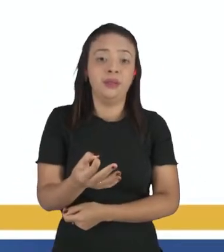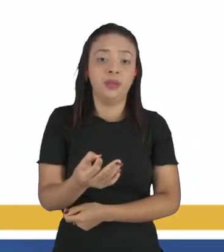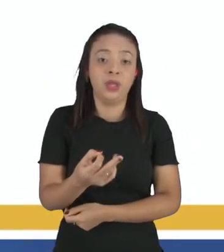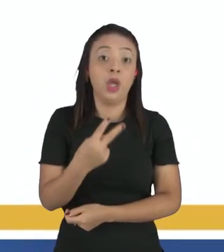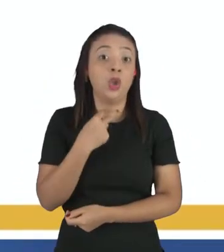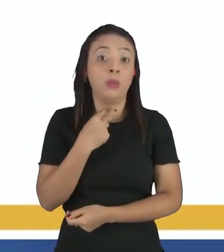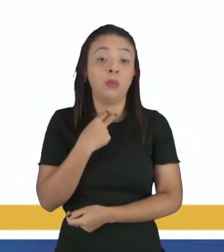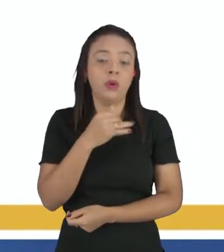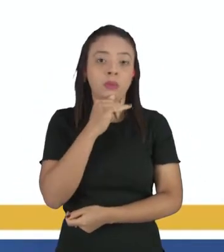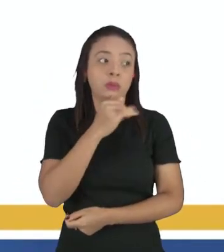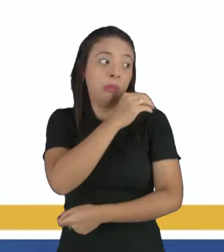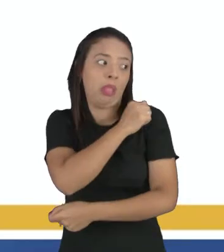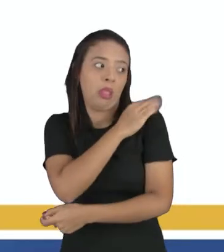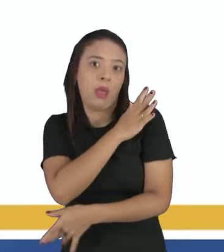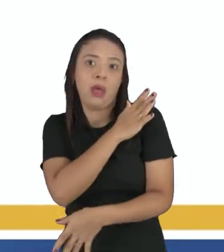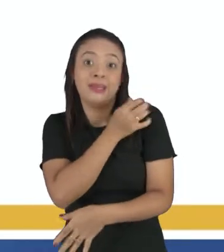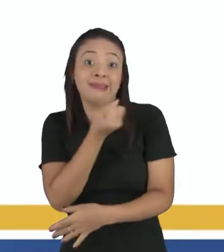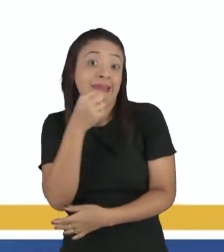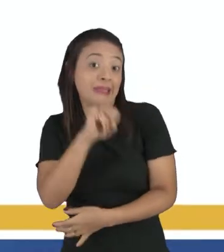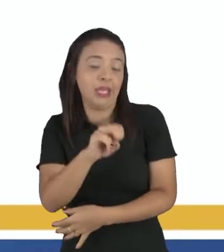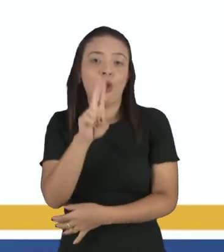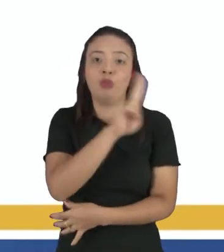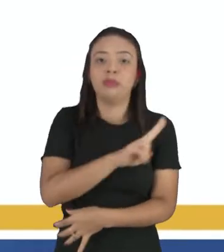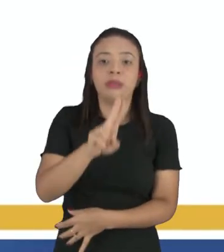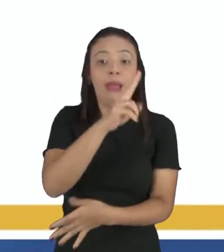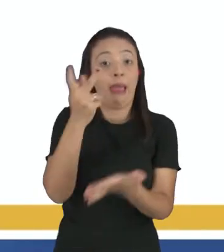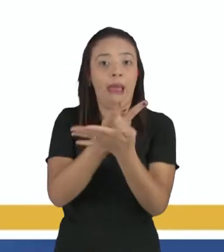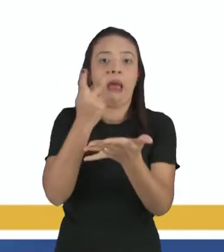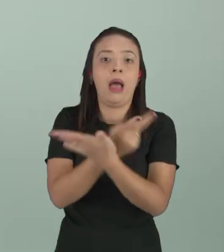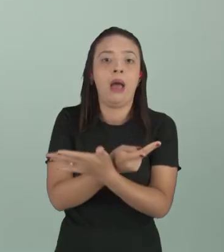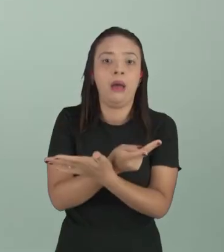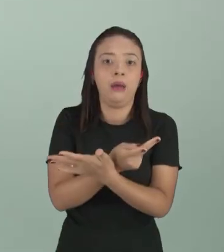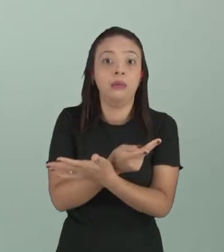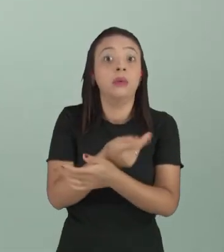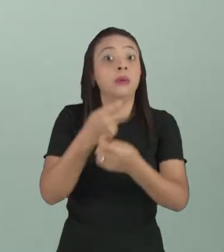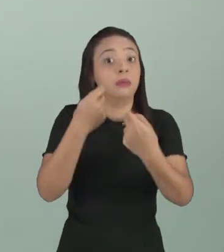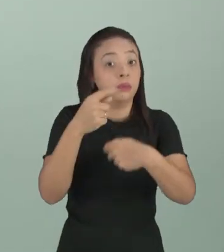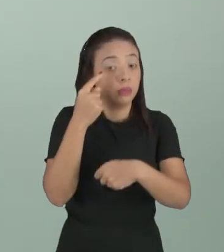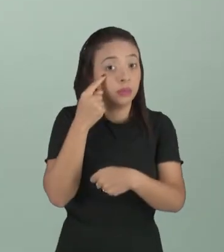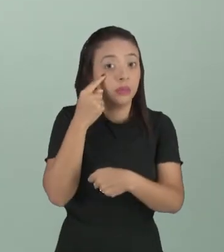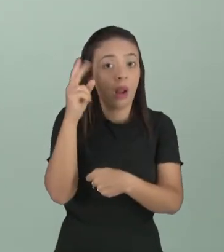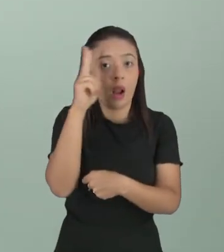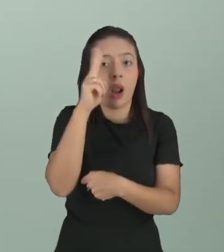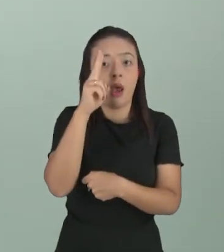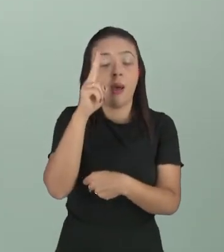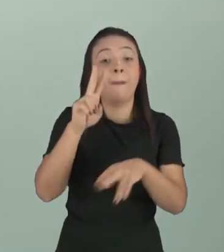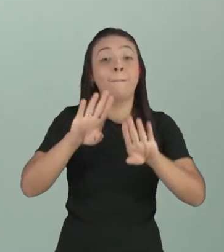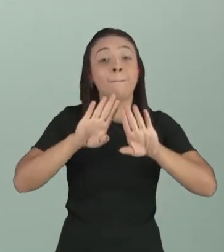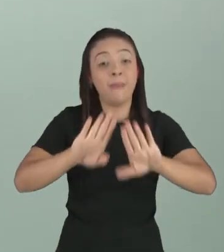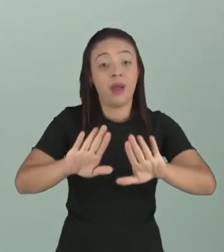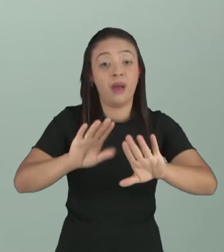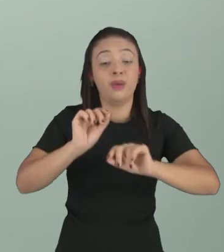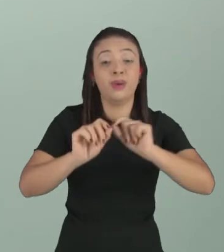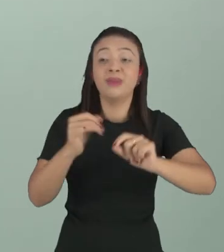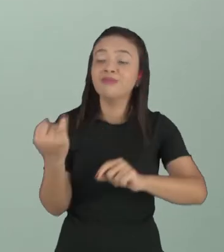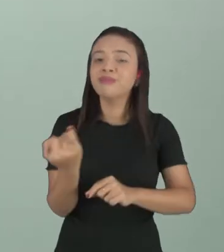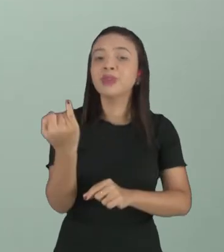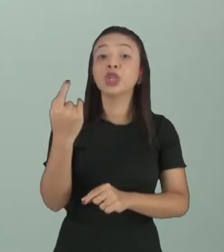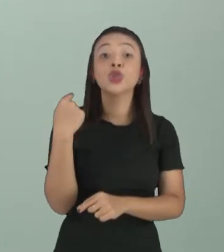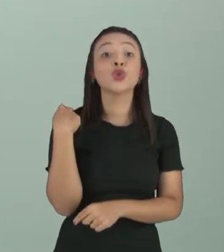pode discriminar ninguém pelo uso inadequado da língua, que isso fique bem claro. Mas é importante que nós,